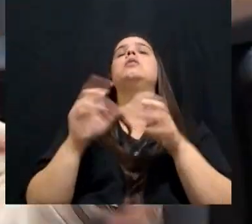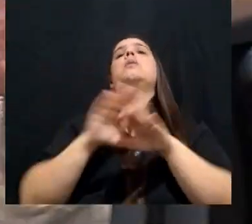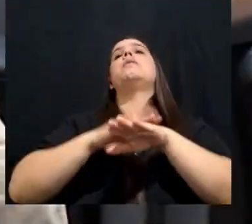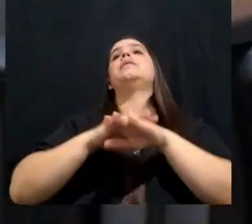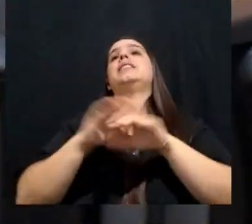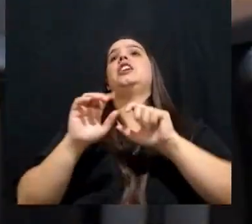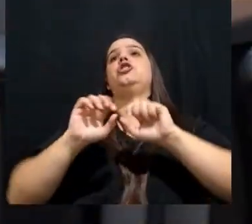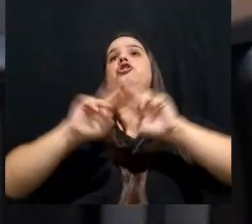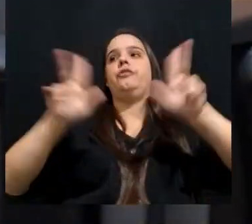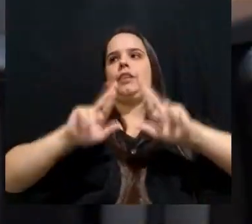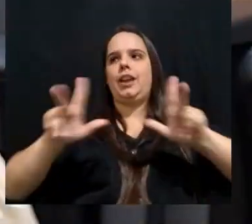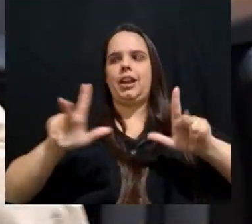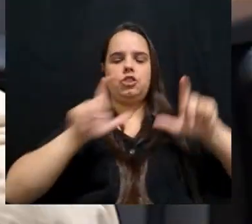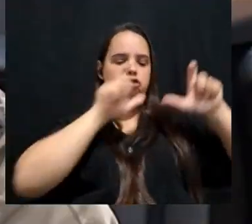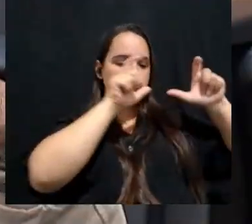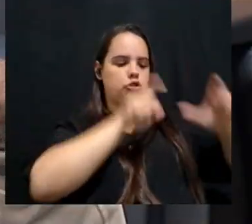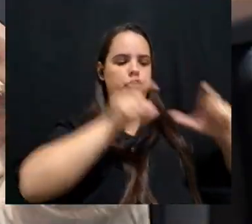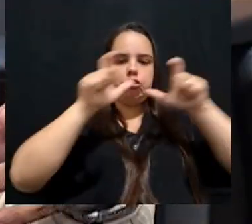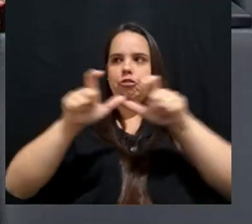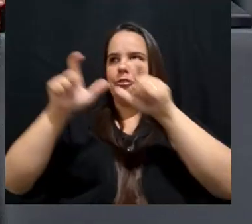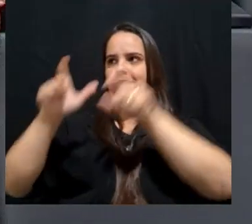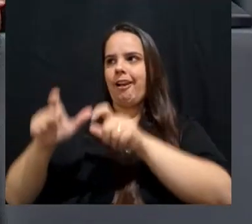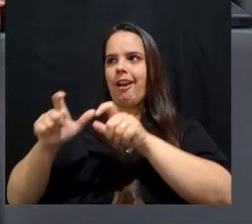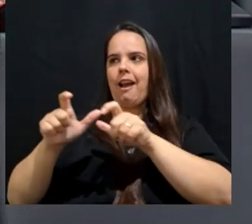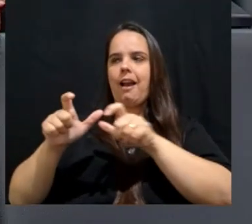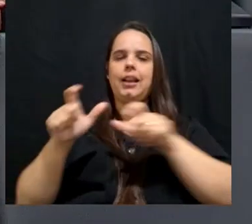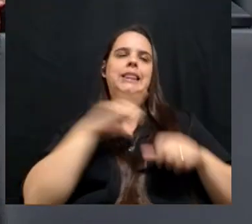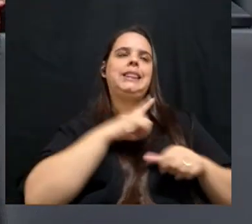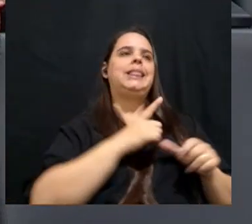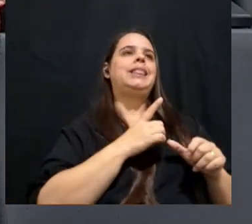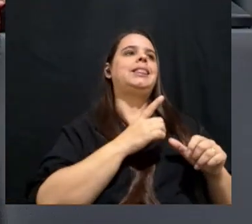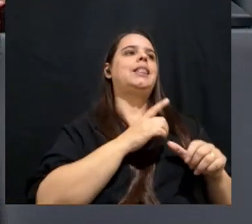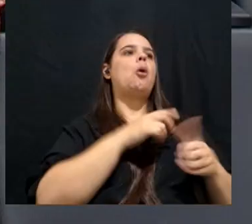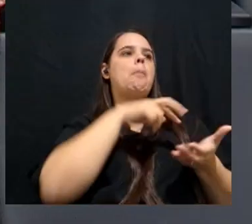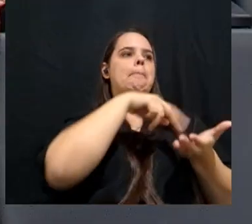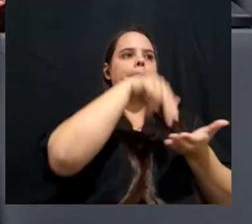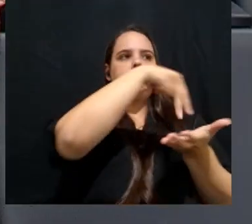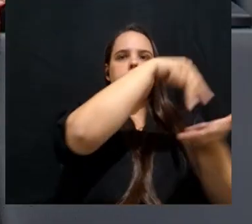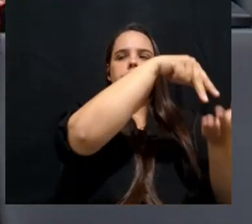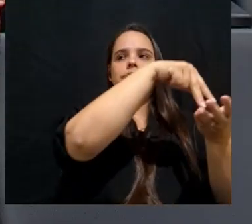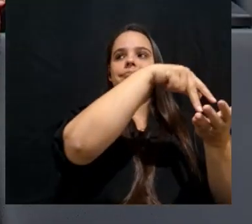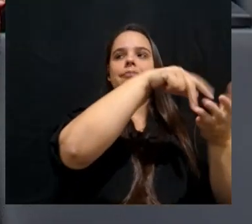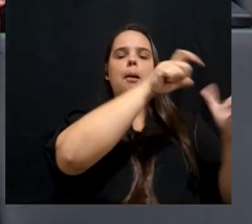mas em todos os territórios de Campinas. Vai ter um, entendi. Para eles